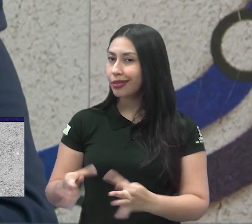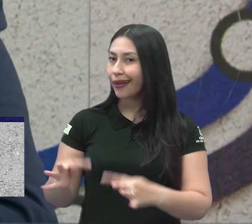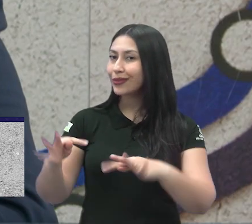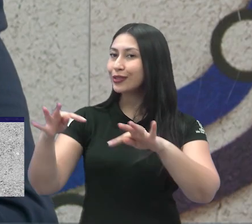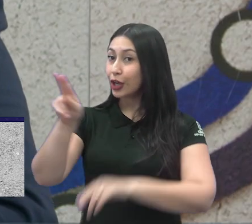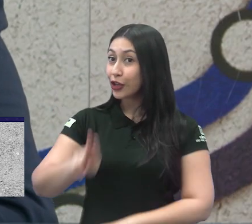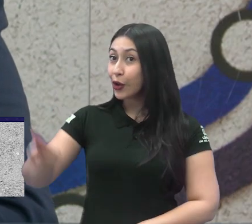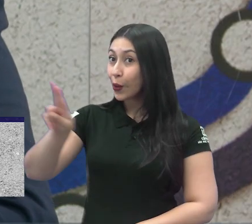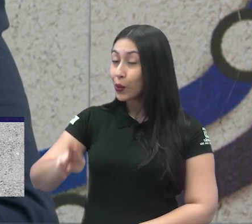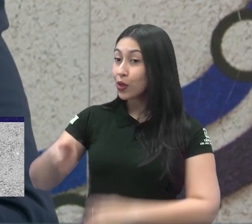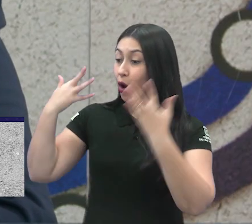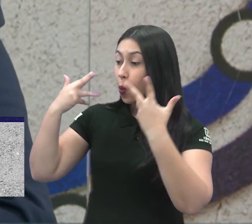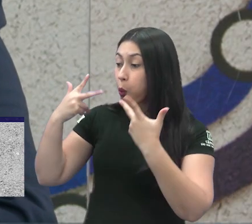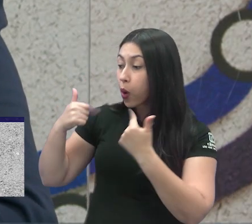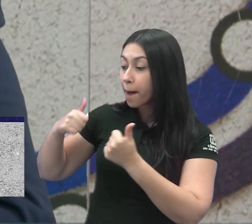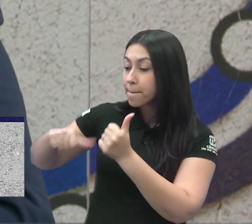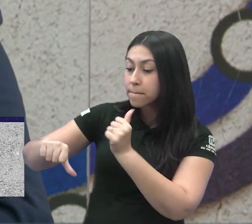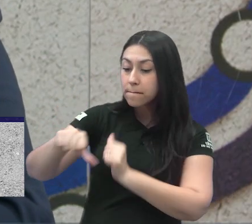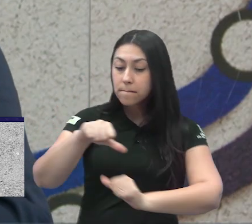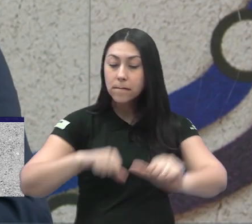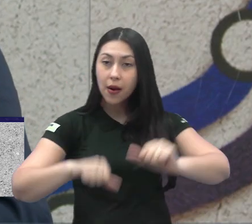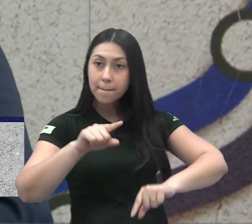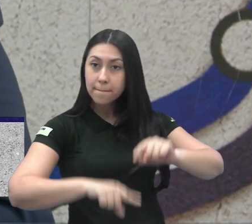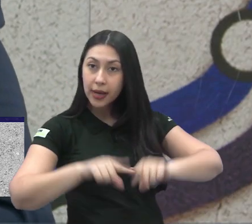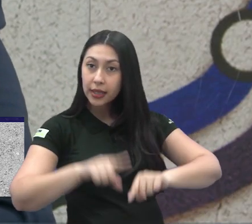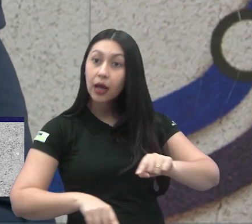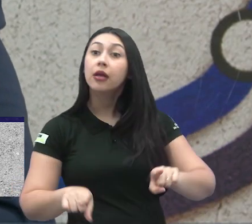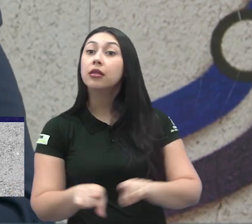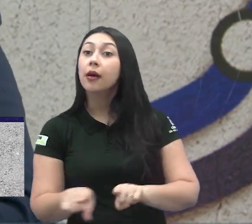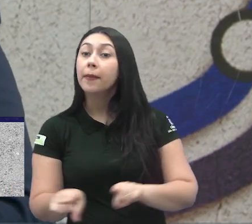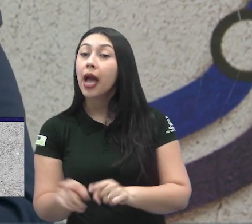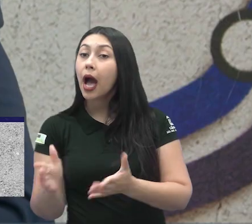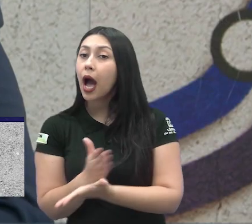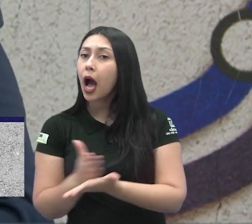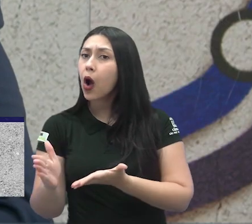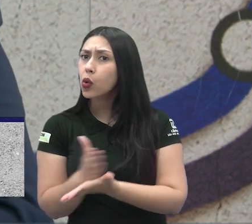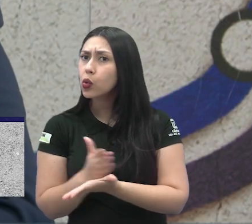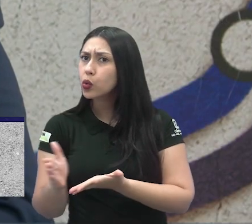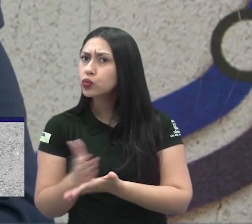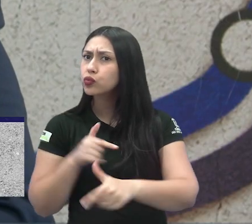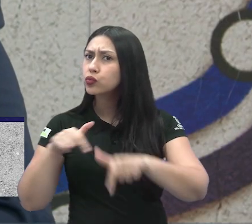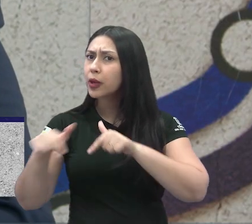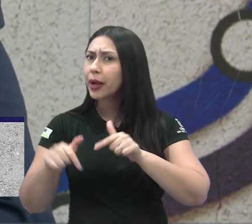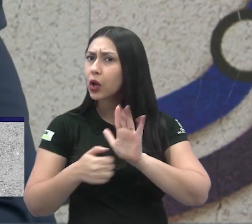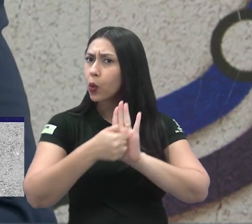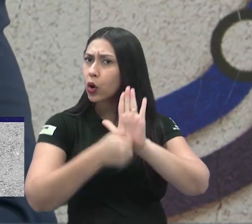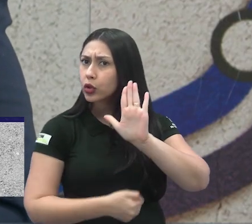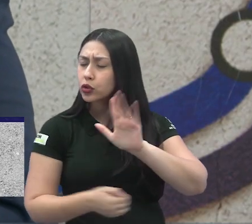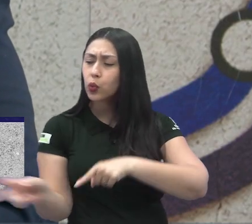produção animal. Inclusive, tem zootecnistas como eu criando algoritmos de monitoramento animal.